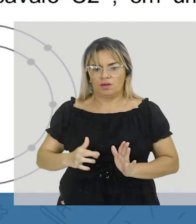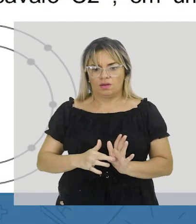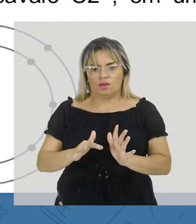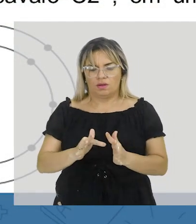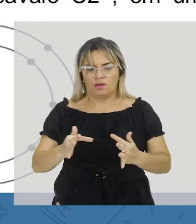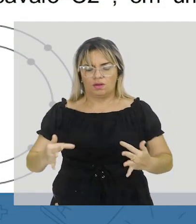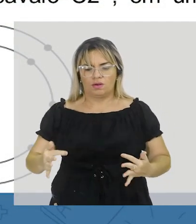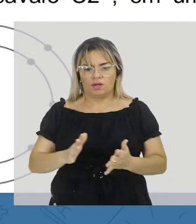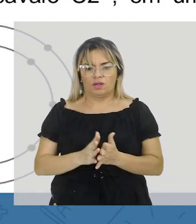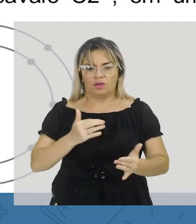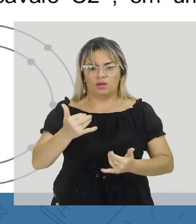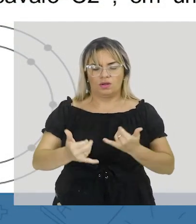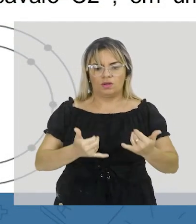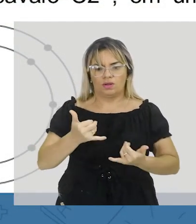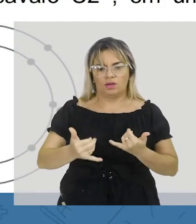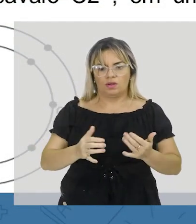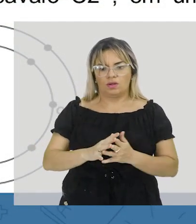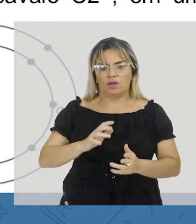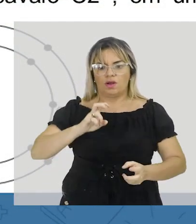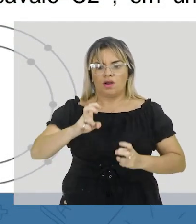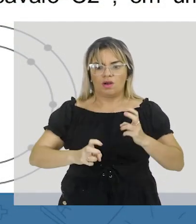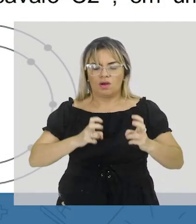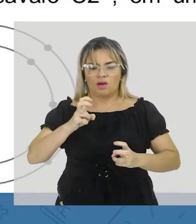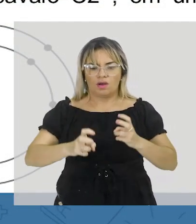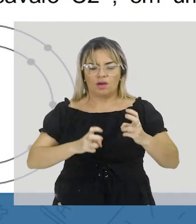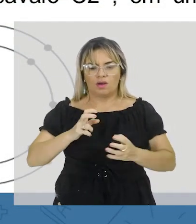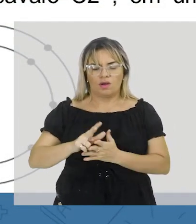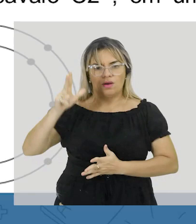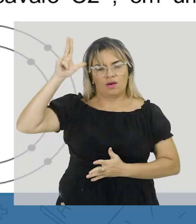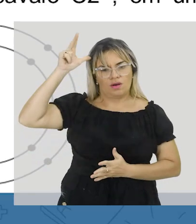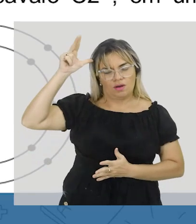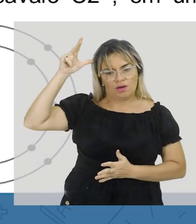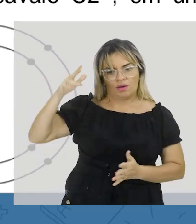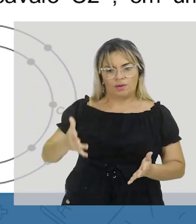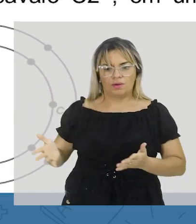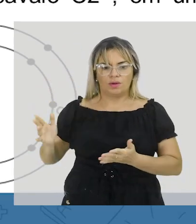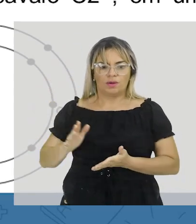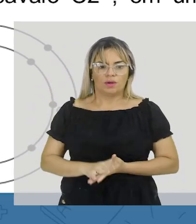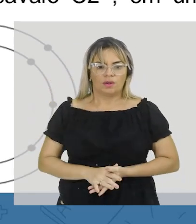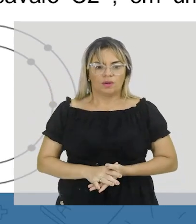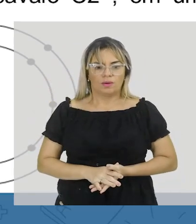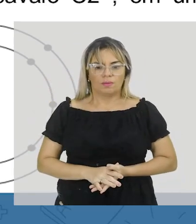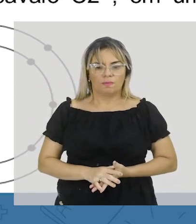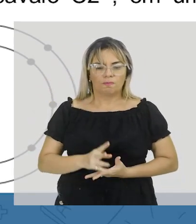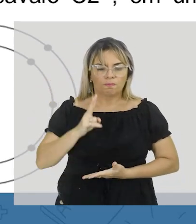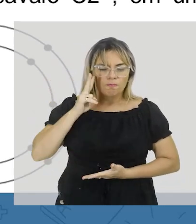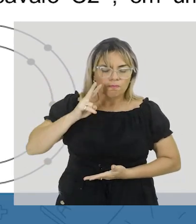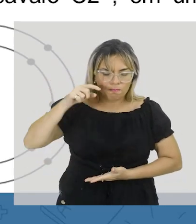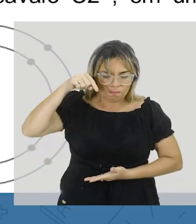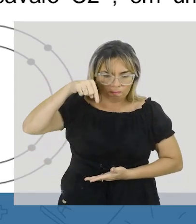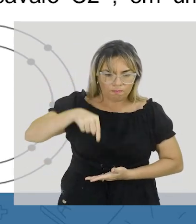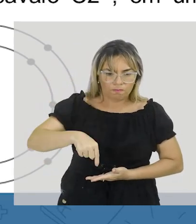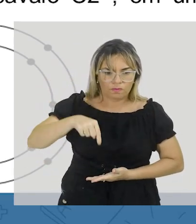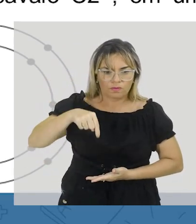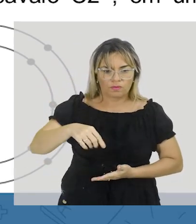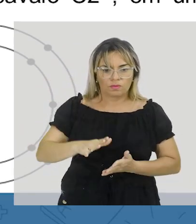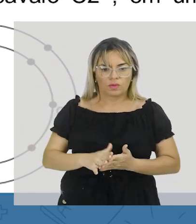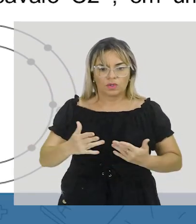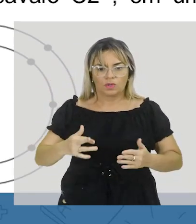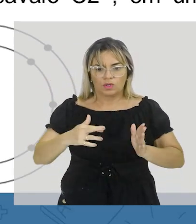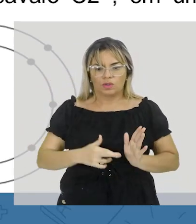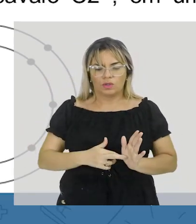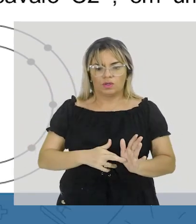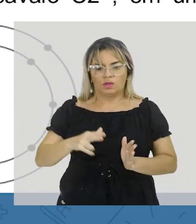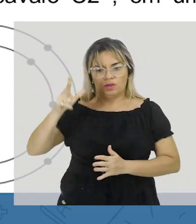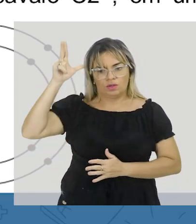representação simplificada do carrossel de um parque de diversões, visto de cima. Nessa representação, os cavalos